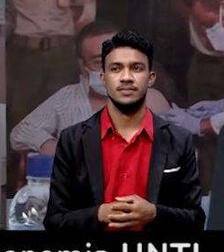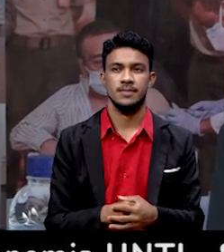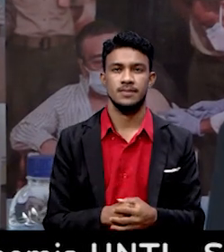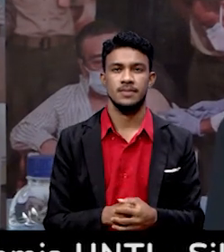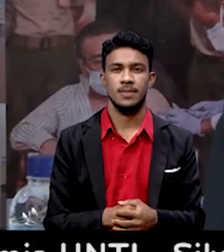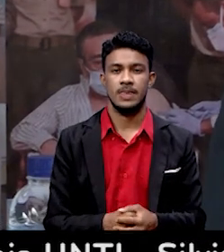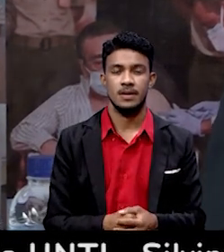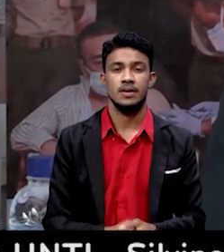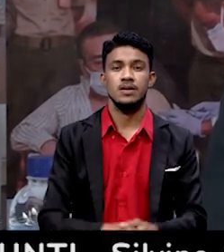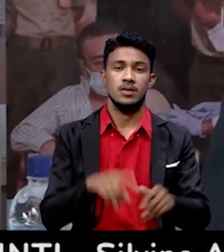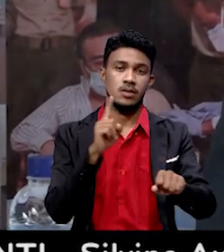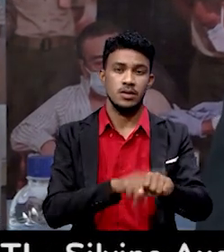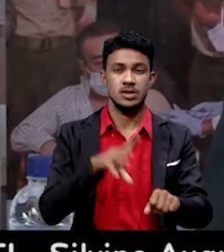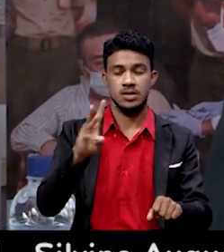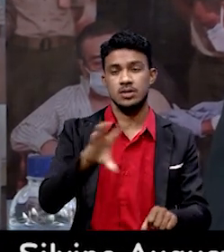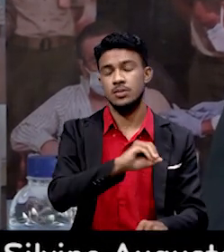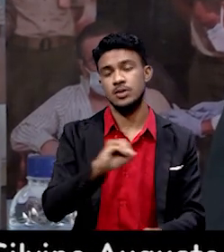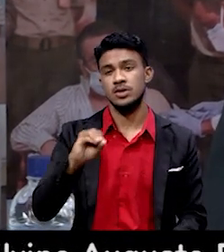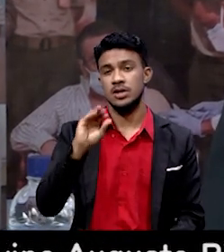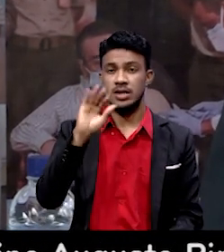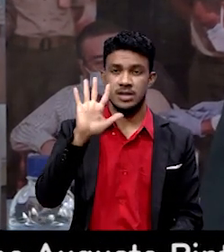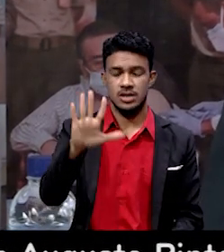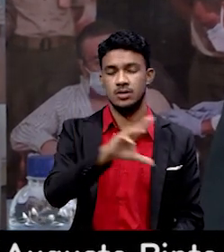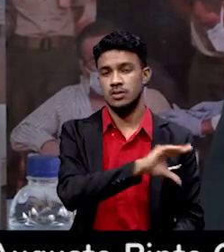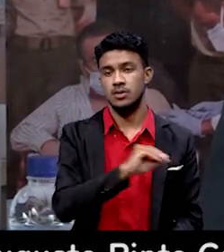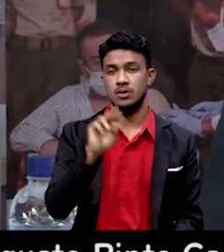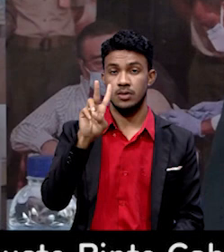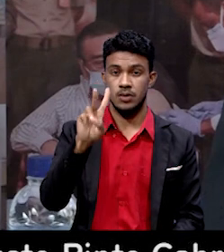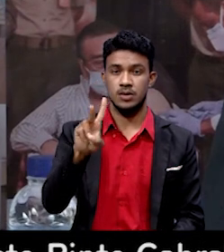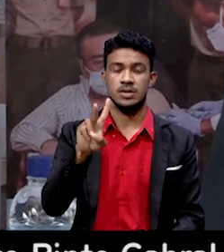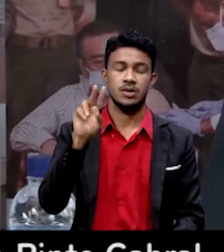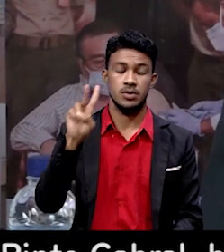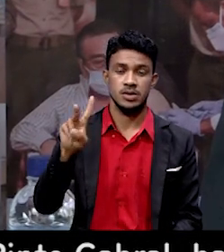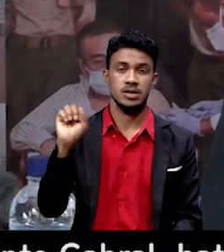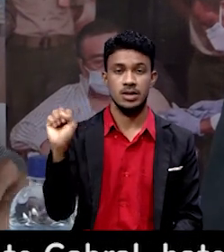Foram 6 tiros, depois 5, depois 2, 6, 5, 11, 12, 13.